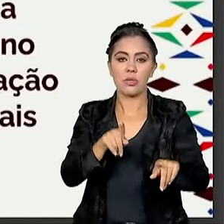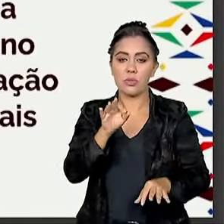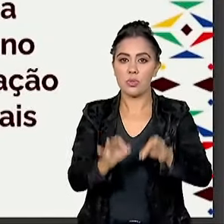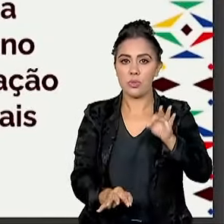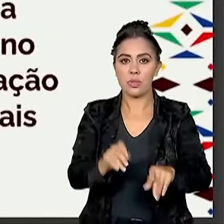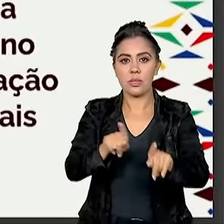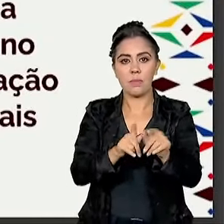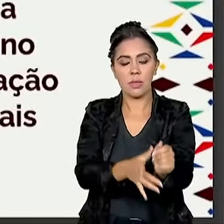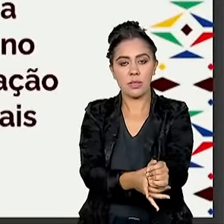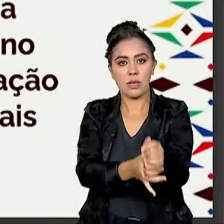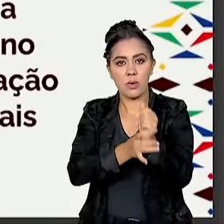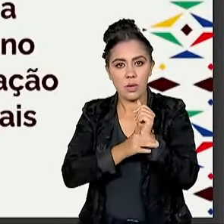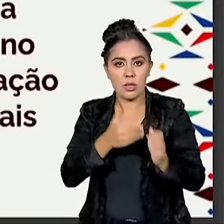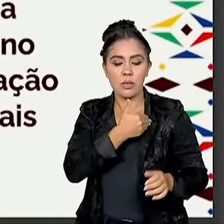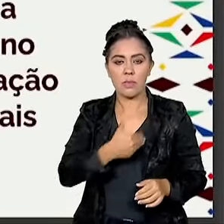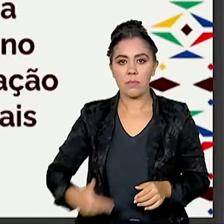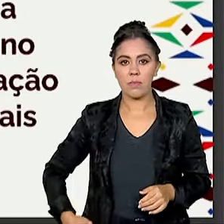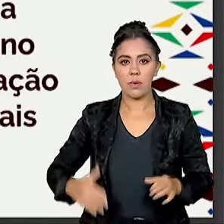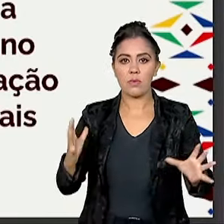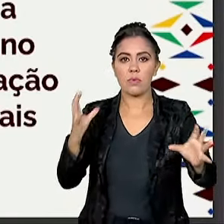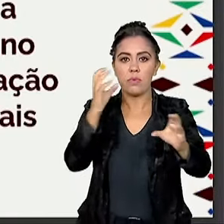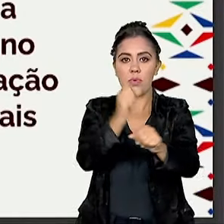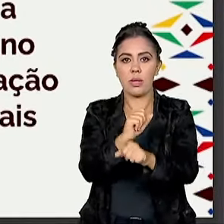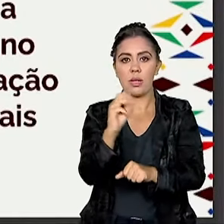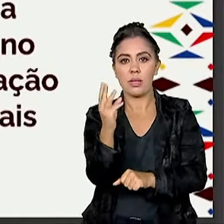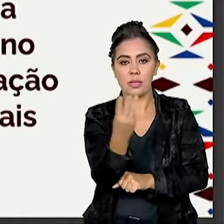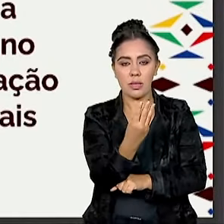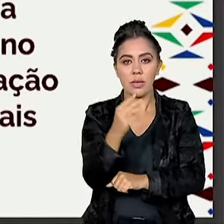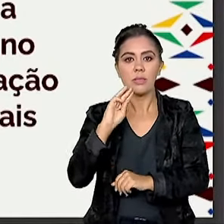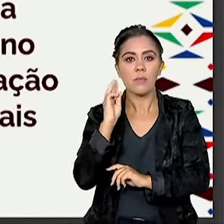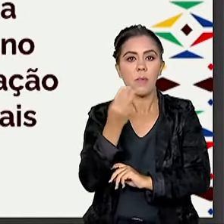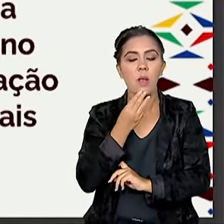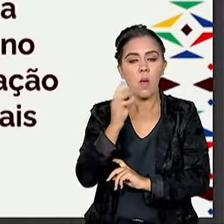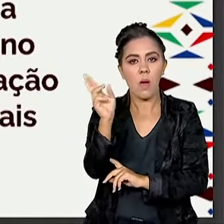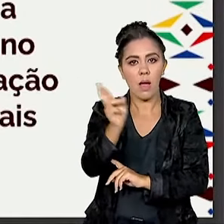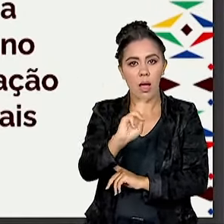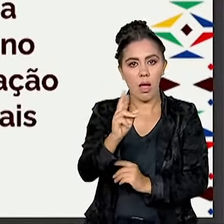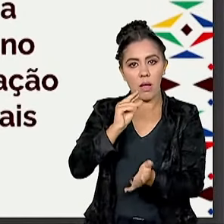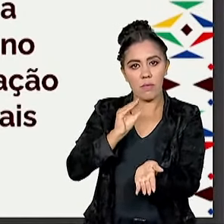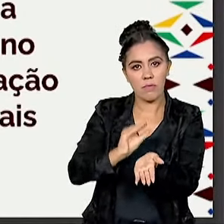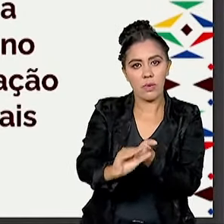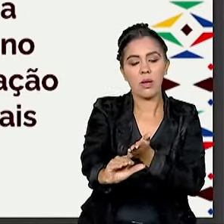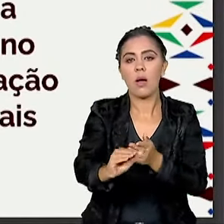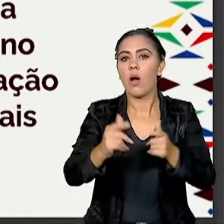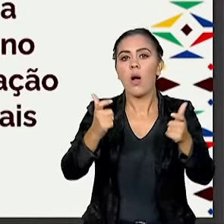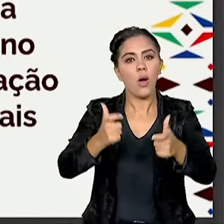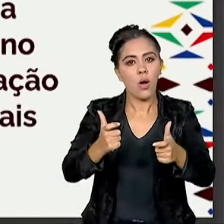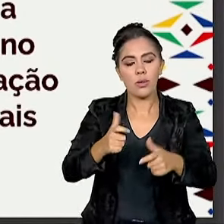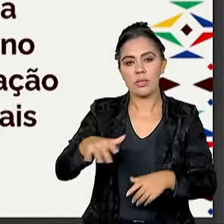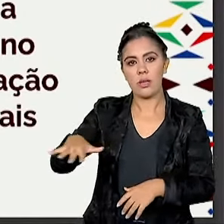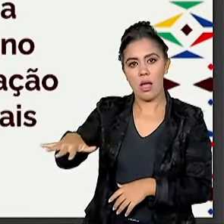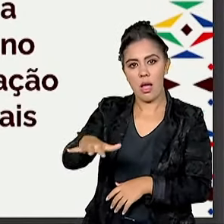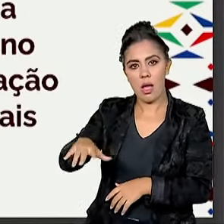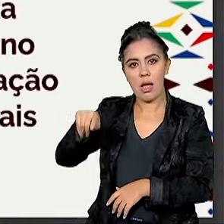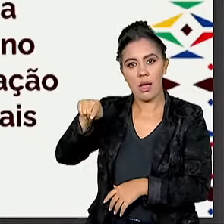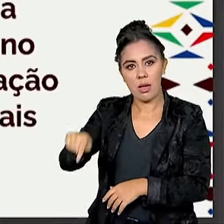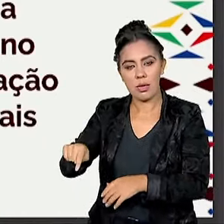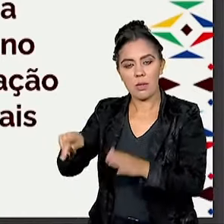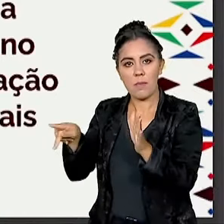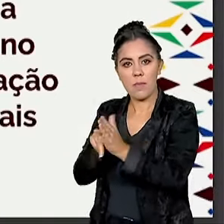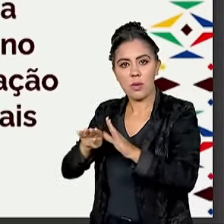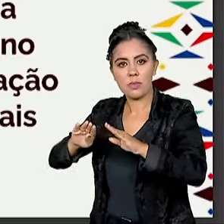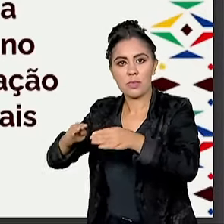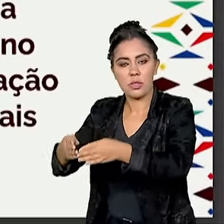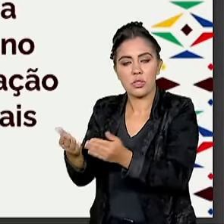Pública no valor de 3 milhões de reais a serem destinados a organizações de juventude